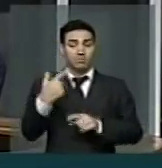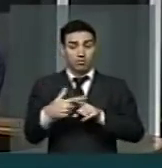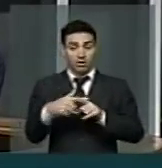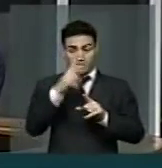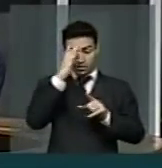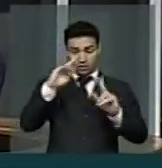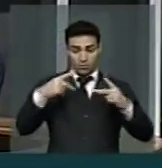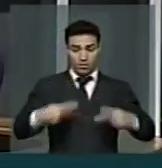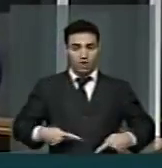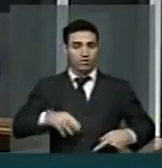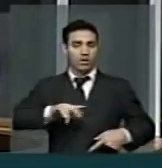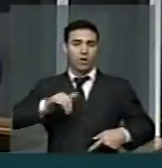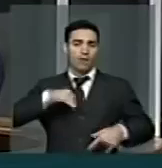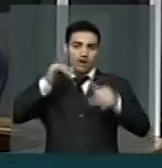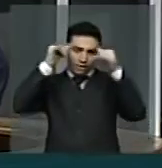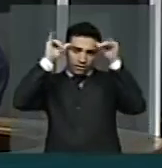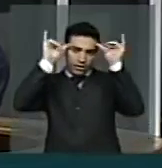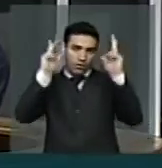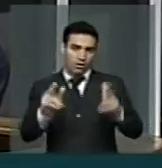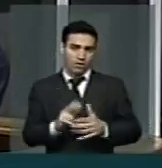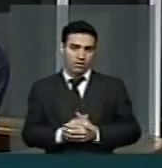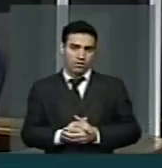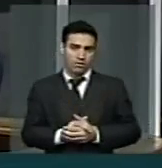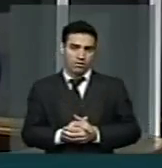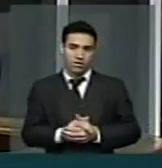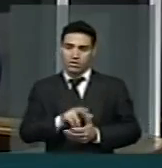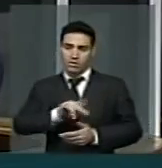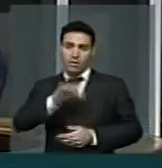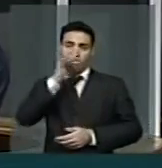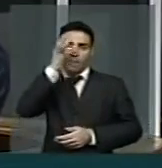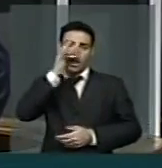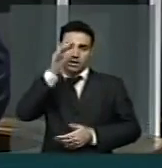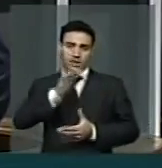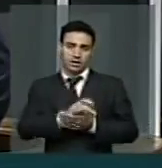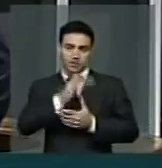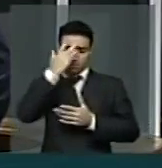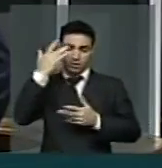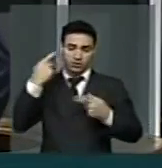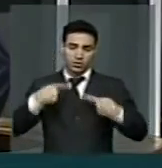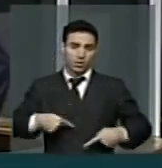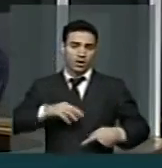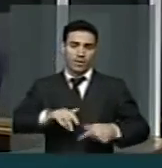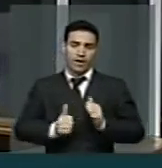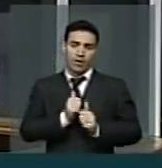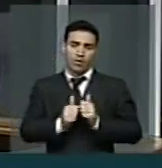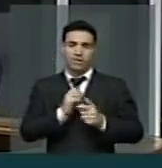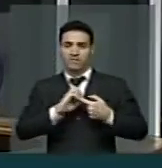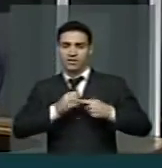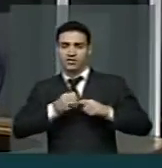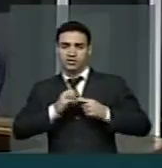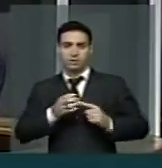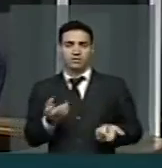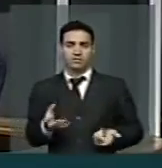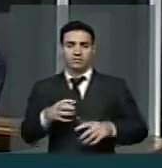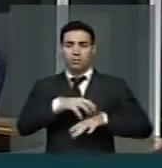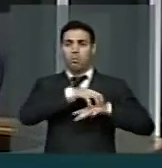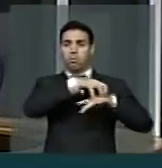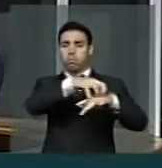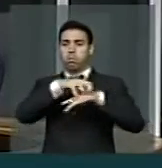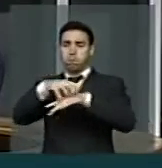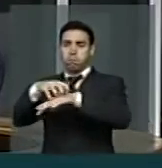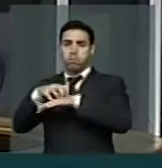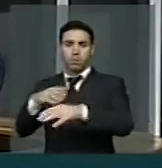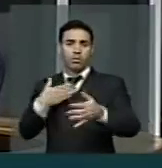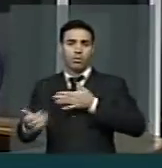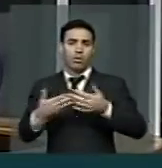são gado, os seres humanos não são hortaliças, os seres humanos não são arroz nem feijão para serem transportados de